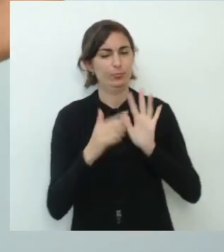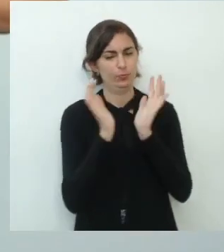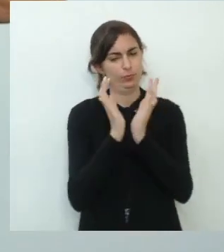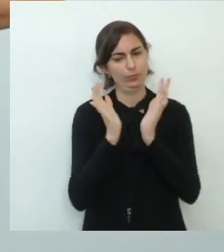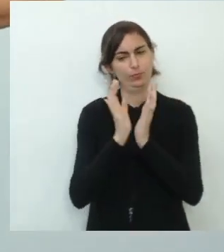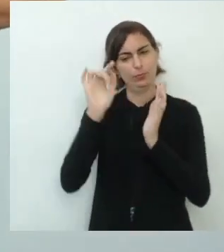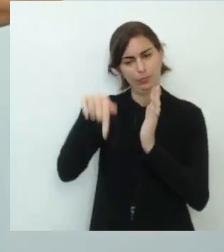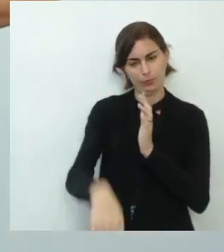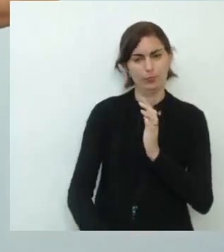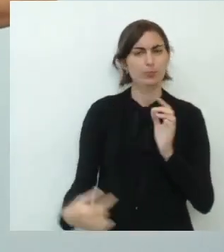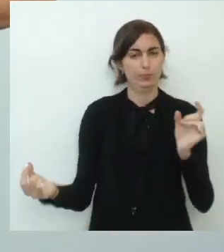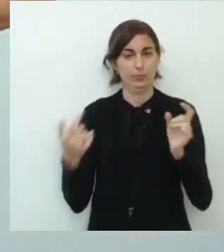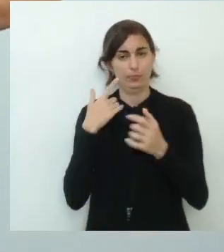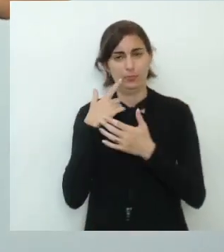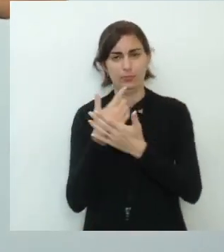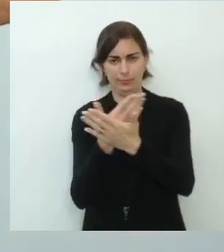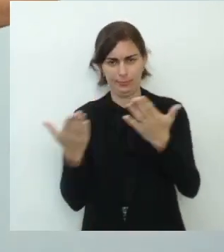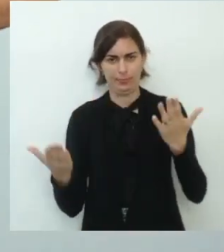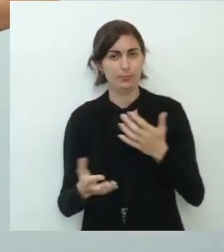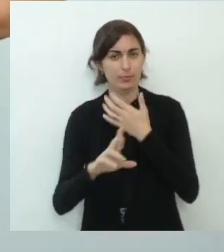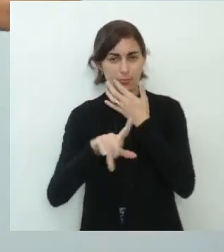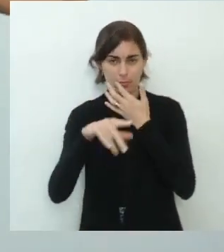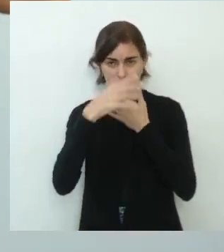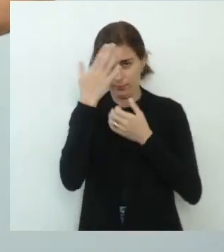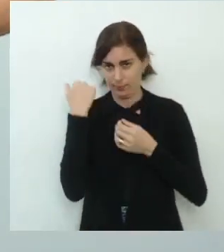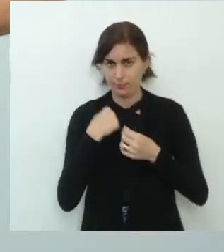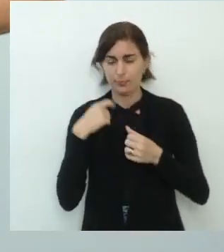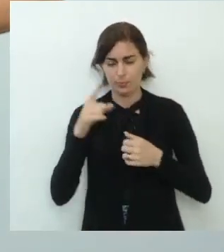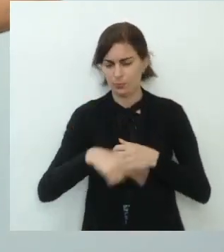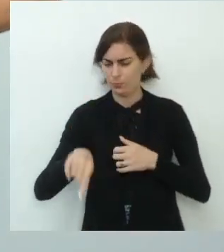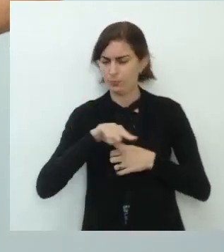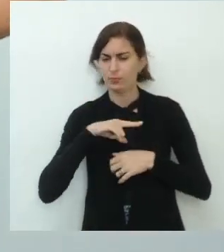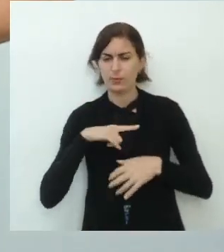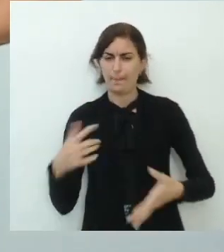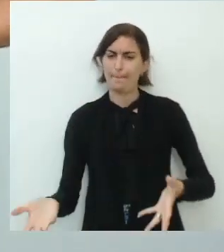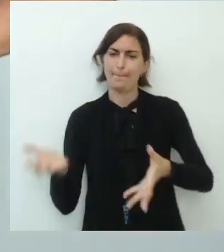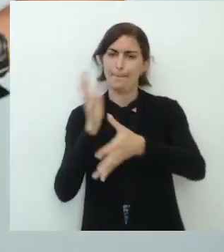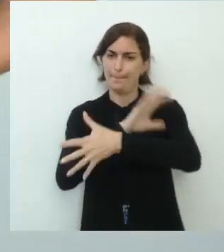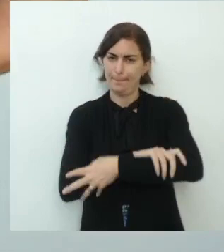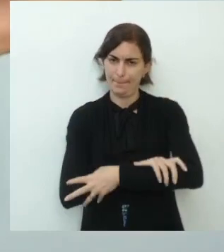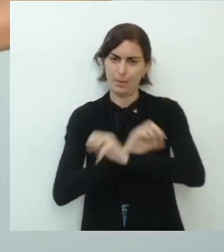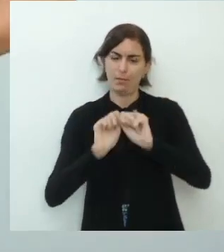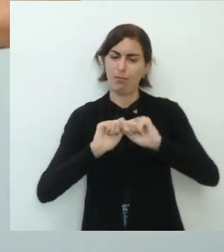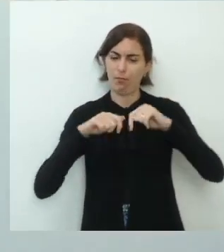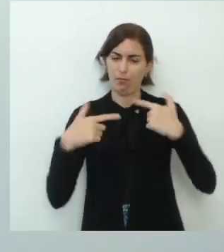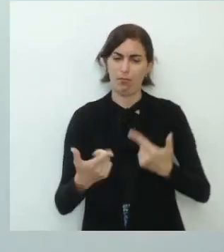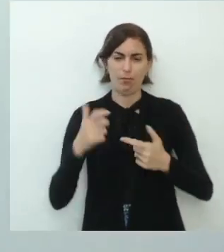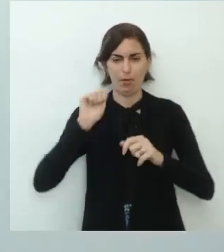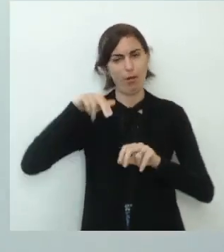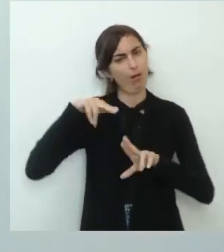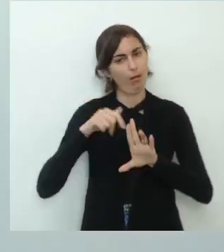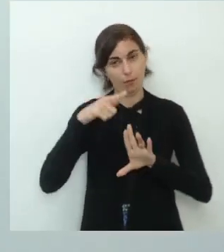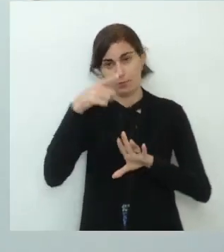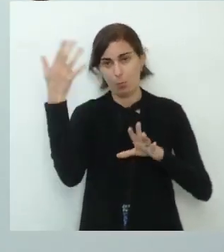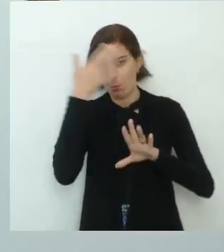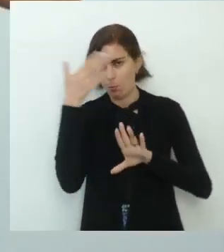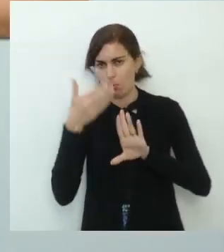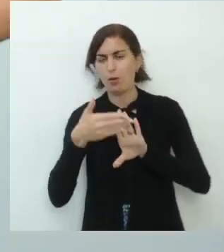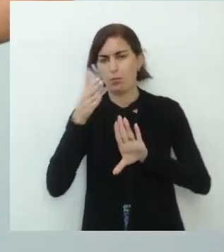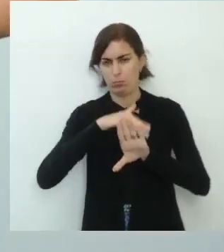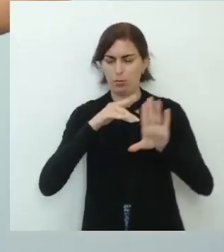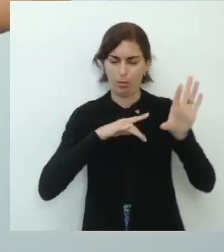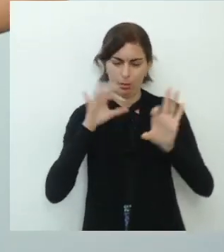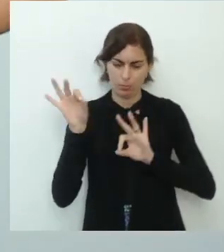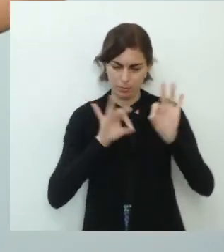equipe completa para você, tá? Não esquece. Nós estamos com a parceria, claro, de sempre. Aninha, você não tá vendo, mas ela tá aí,